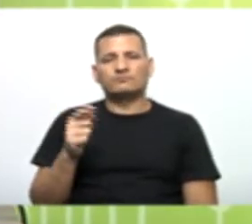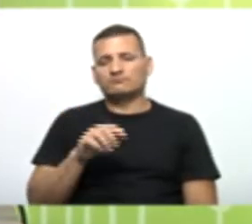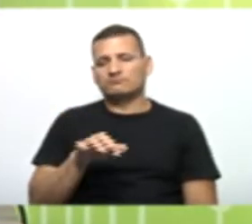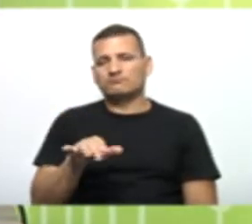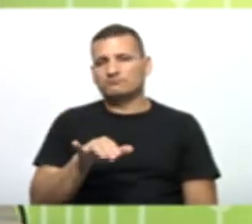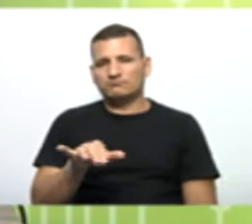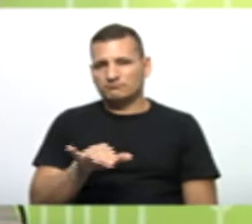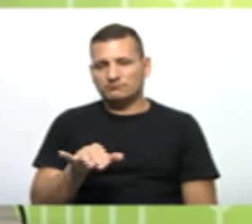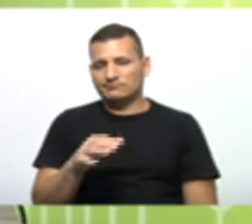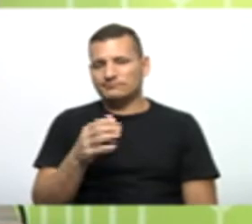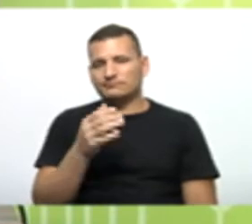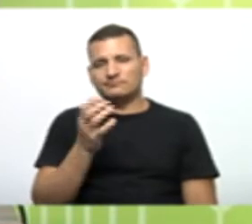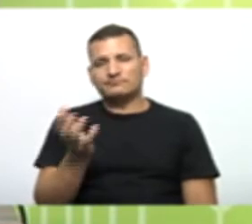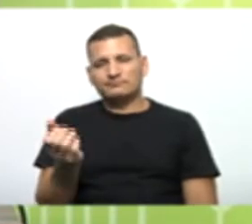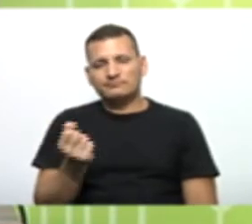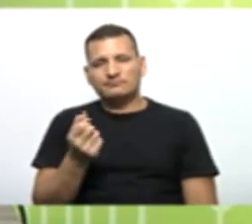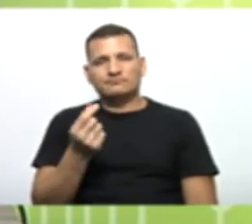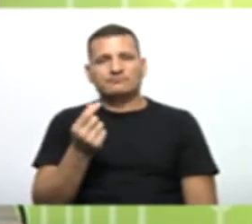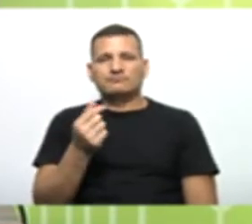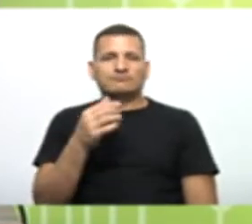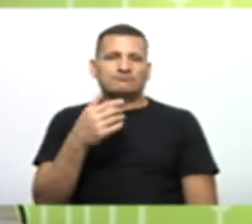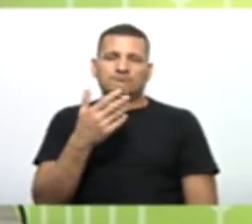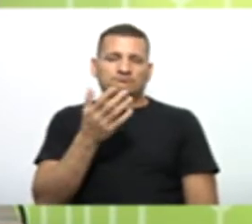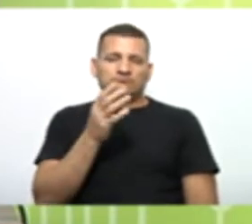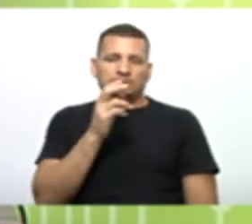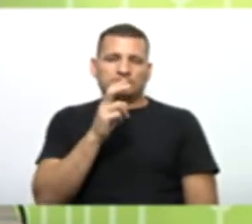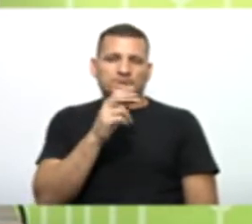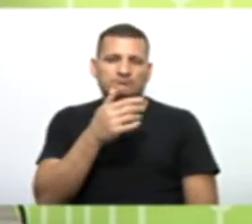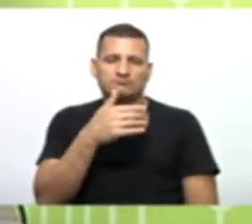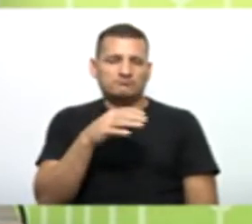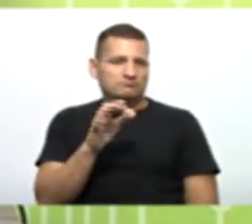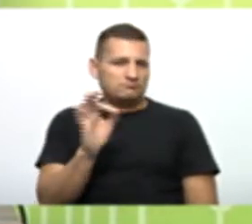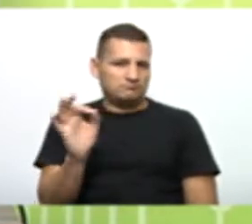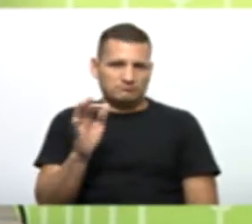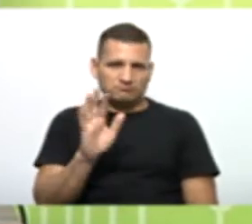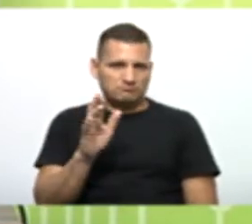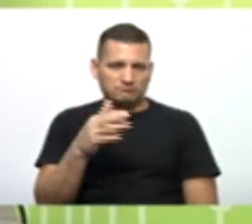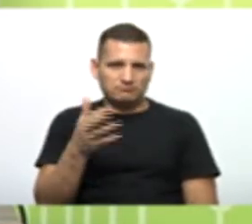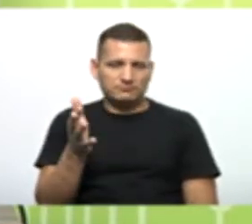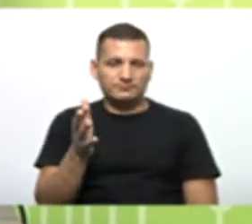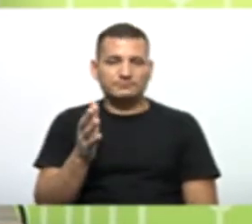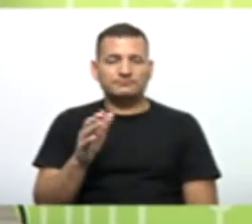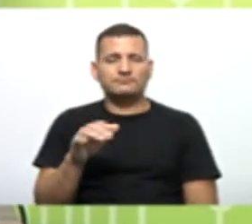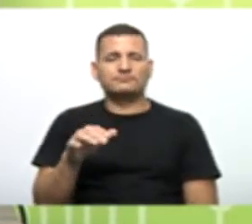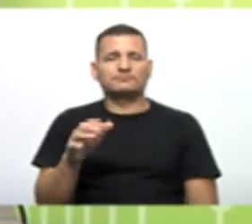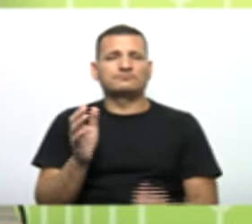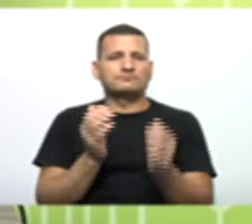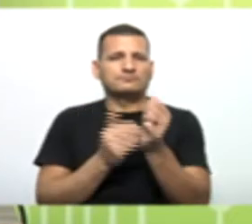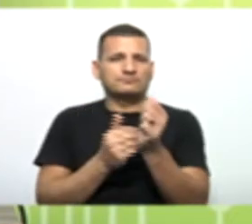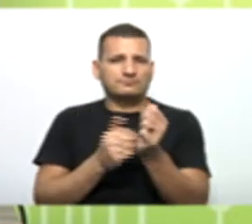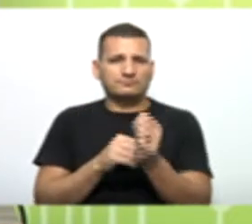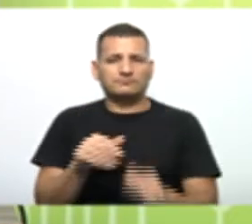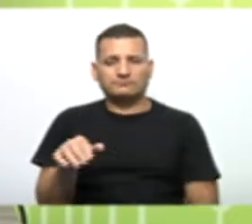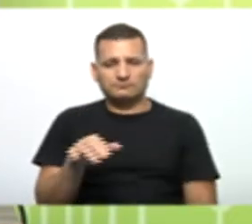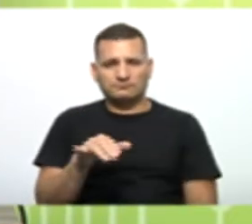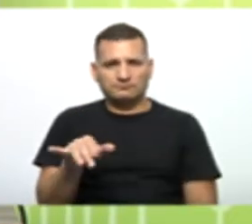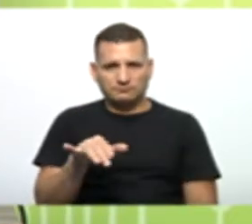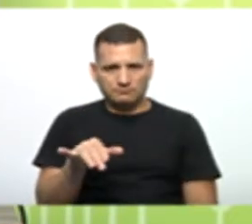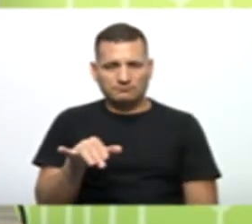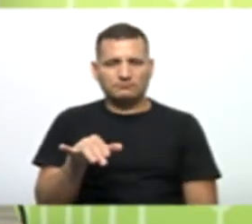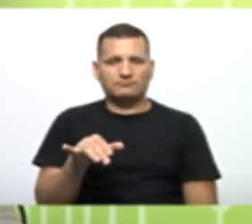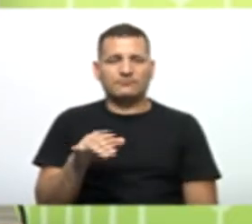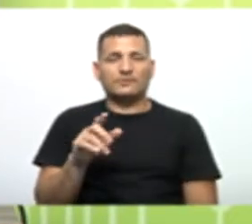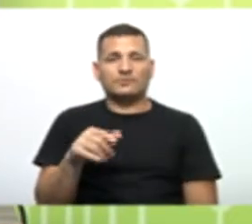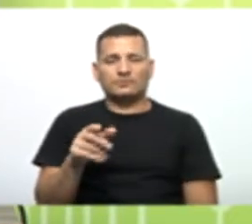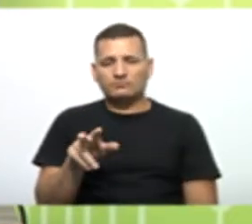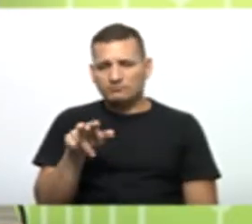lá uma determinada quantia. Aí você coloca a sua senha e aí o banco fala para você